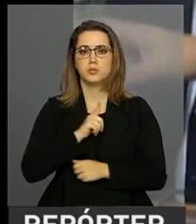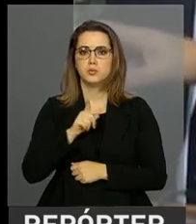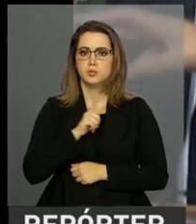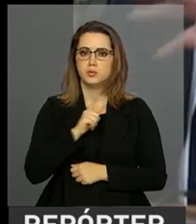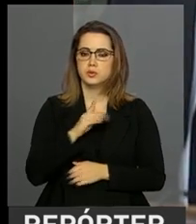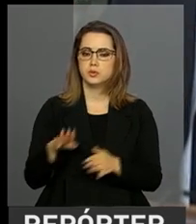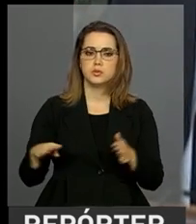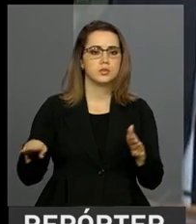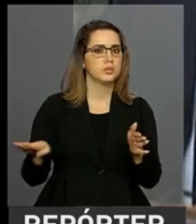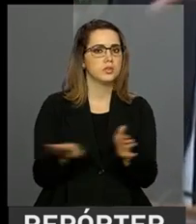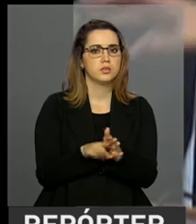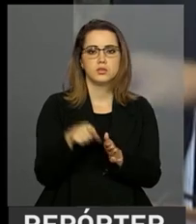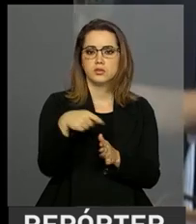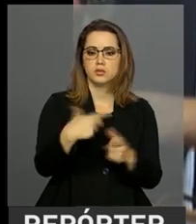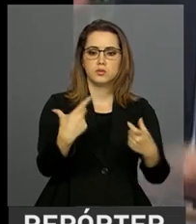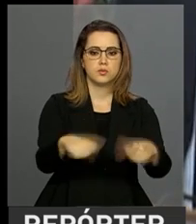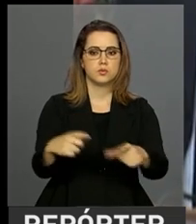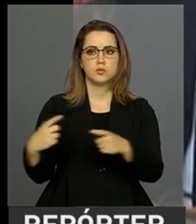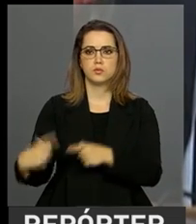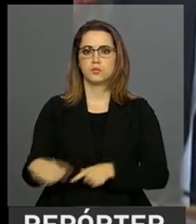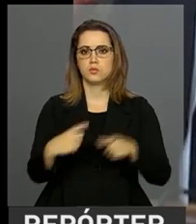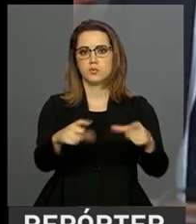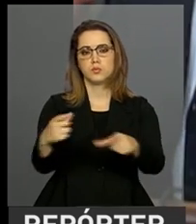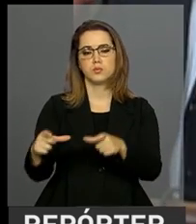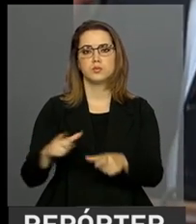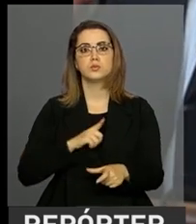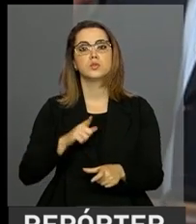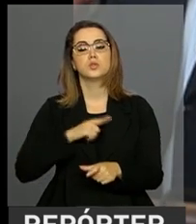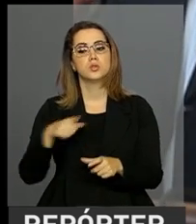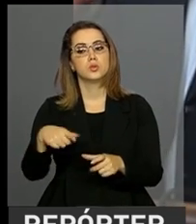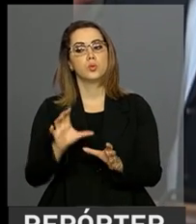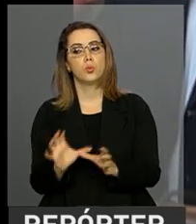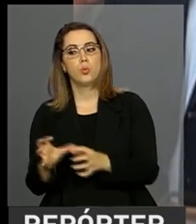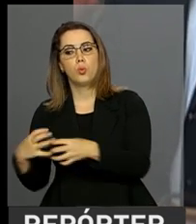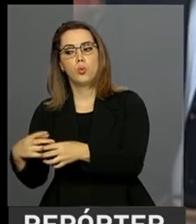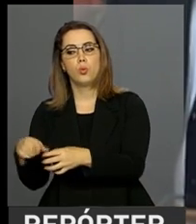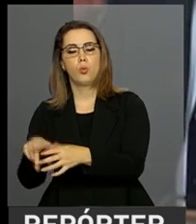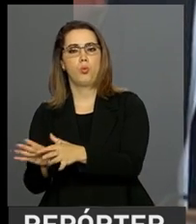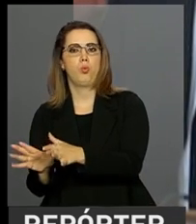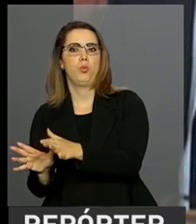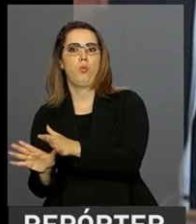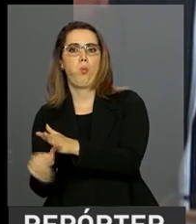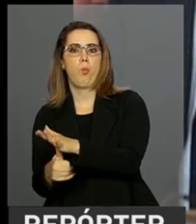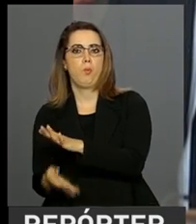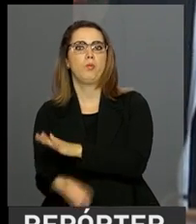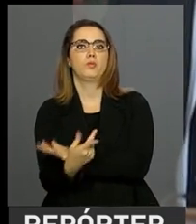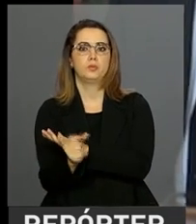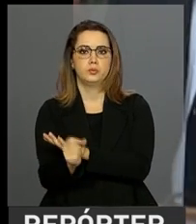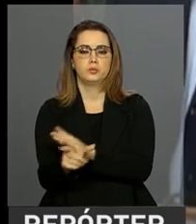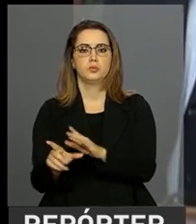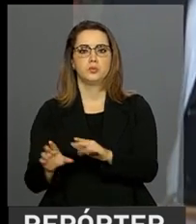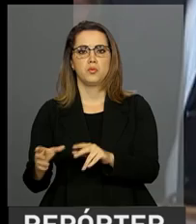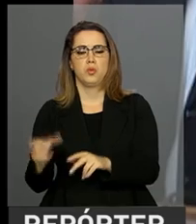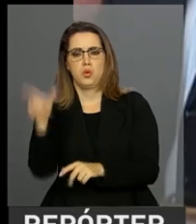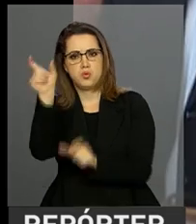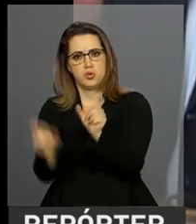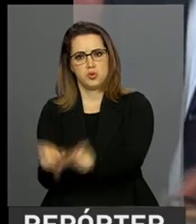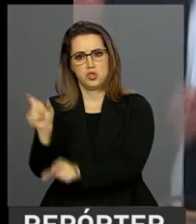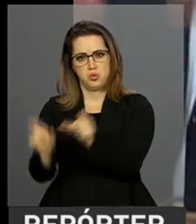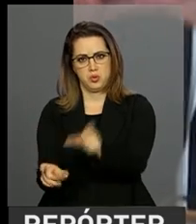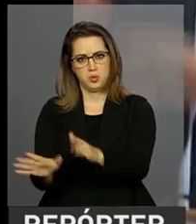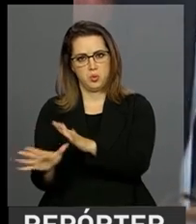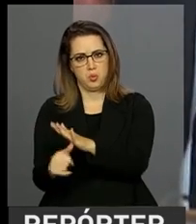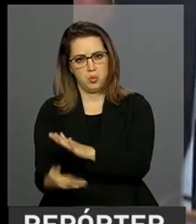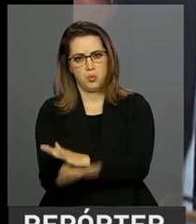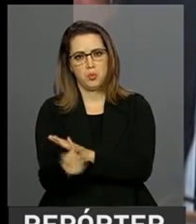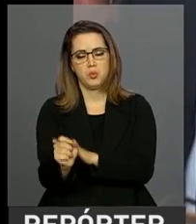aquelas localidades, aquelas comunidades, aonde esses grupos criminosos, eles muitas vezes se encontram, estão homiziados,